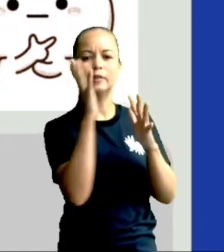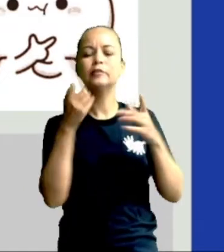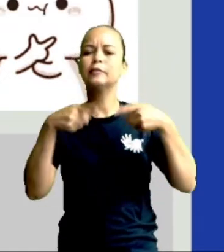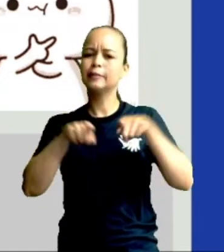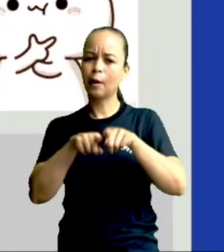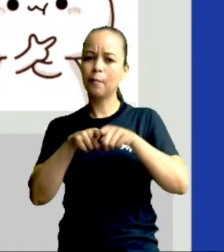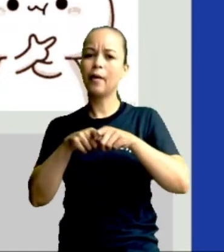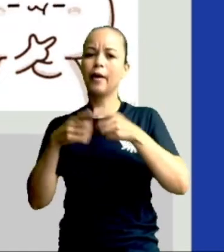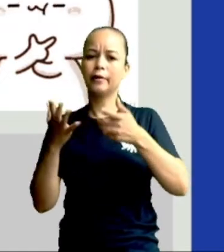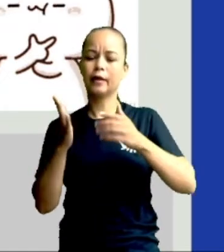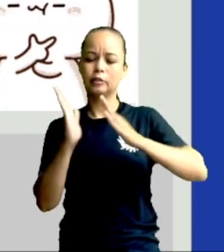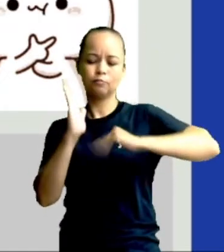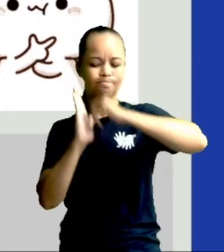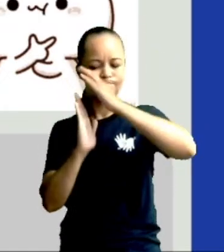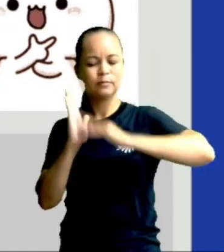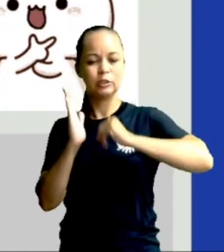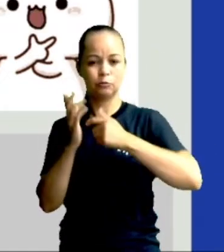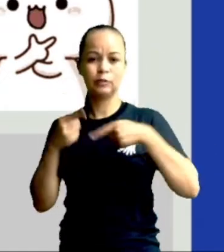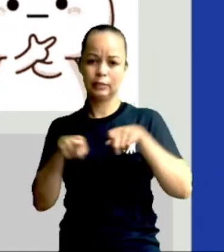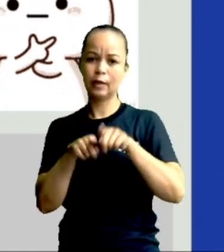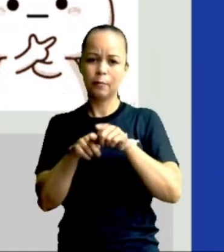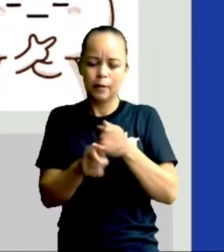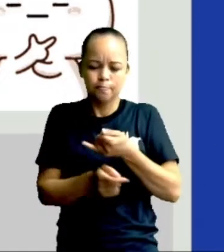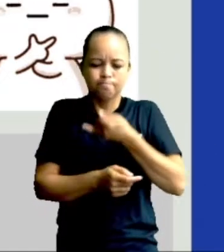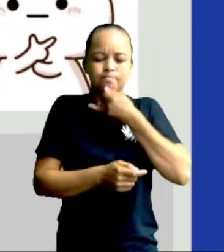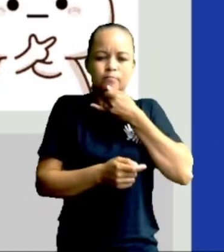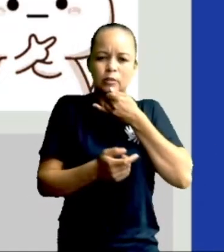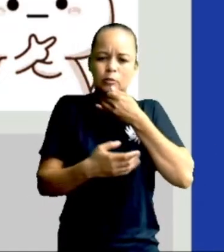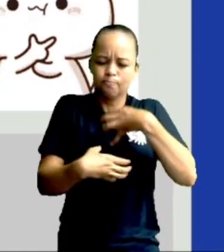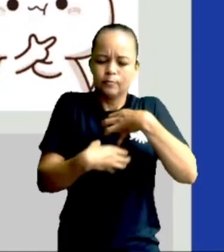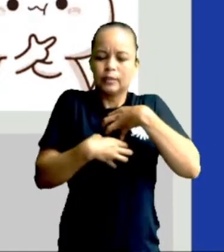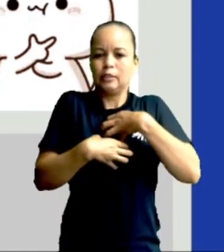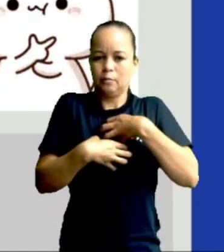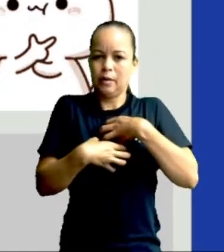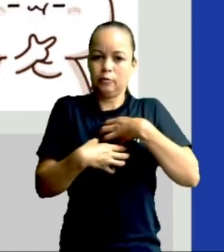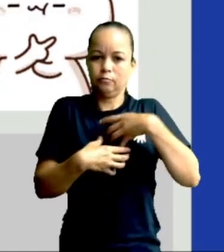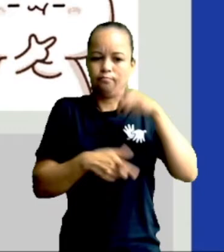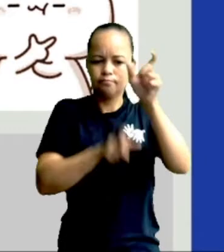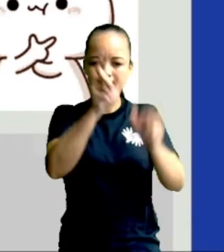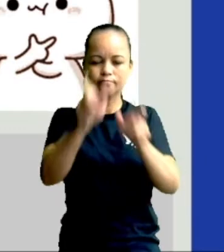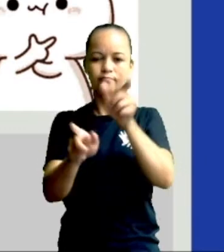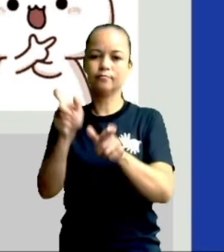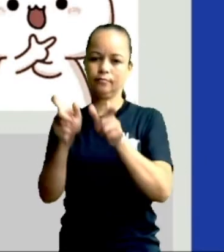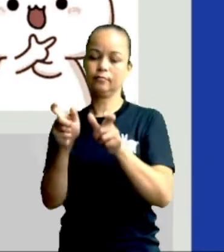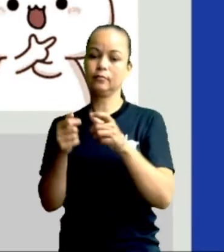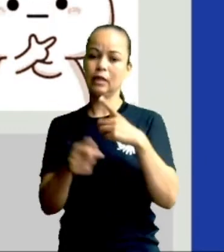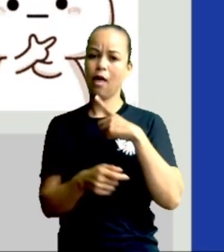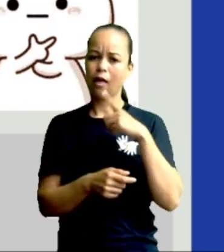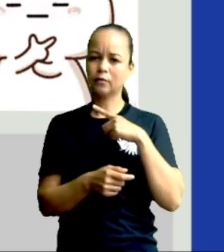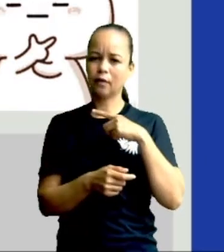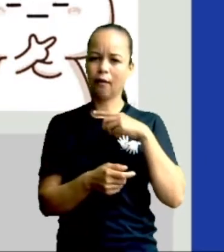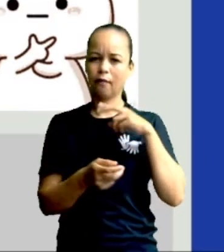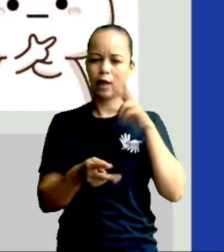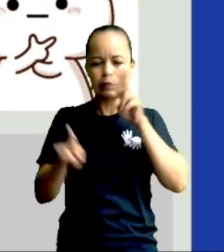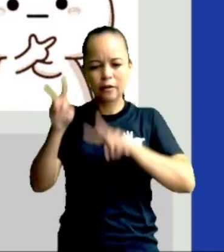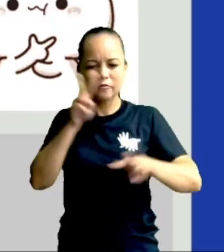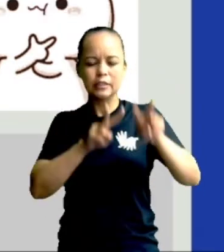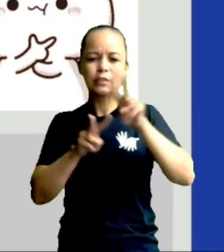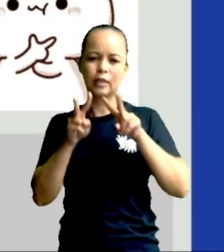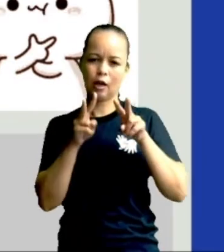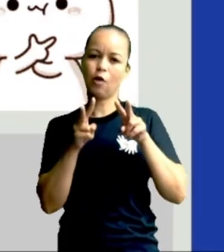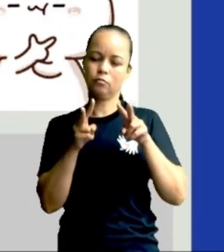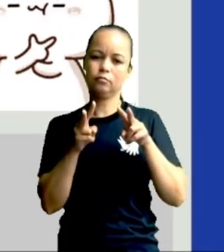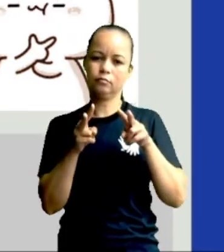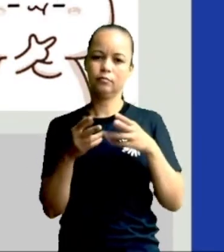retratadas naquelas obras também mexe com os sentimentos das pessoas. Ela tem essa visão e essa